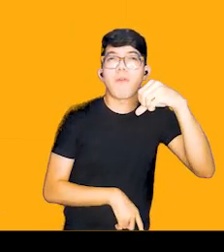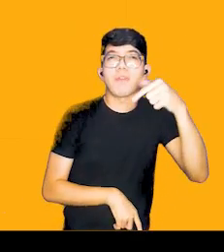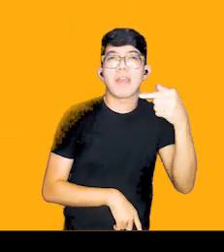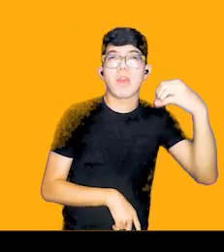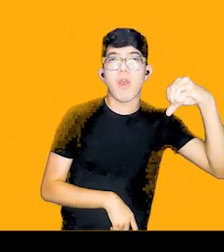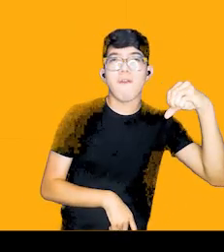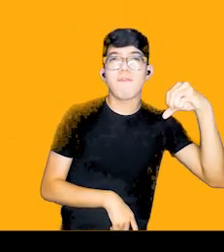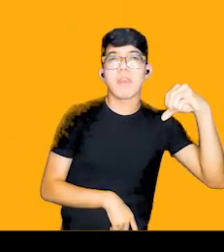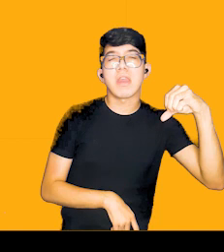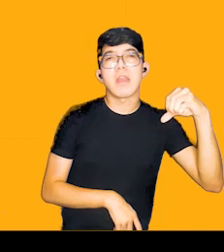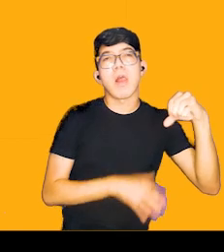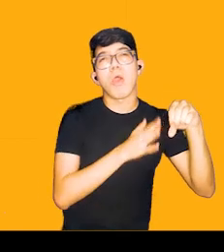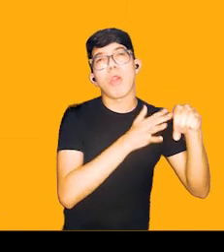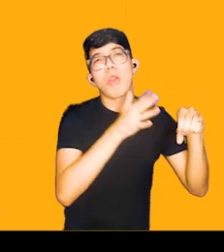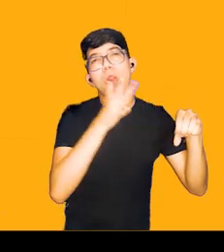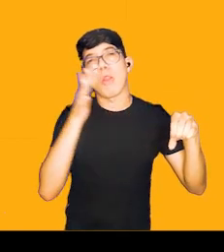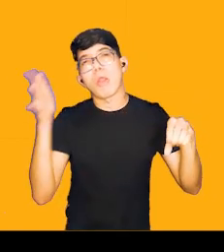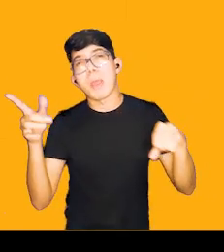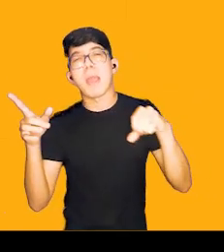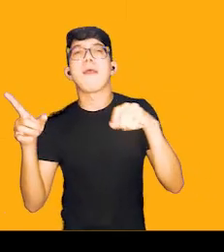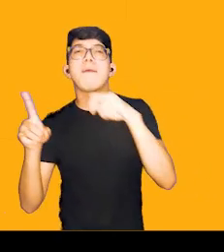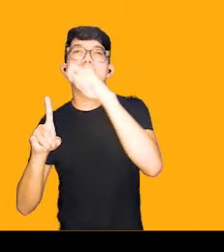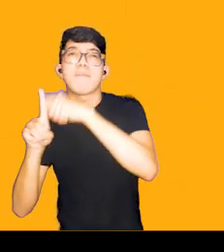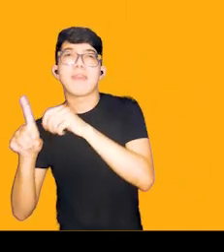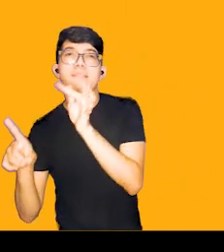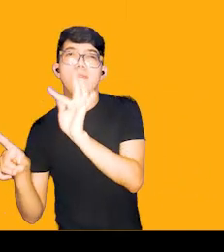79, vim parando, só fui chegar aqui em fevereiro de